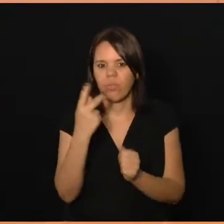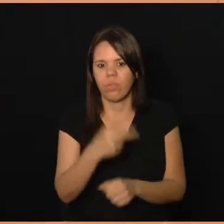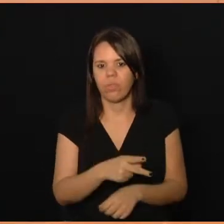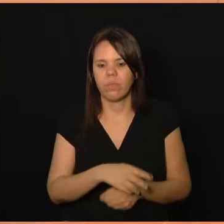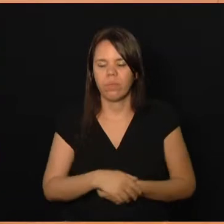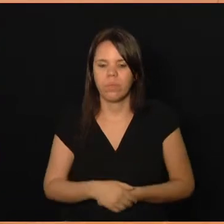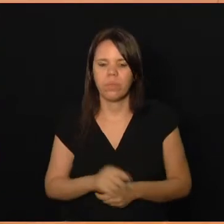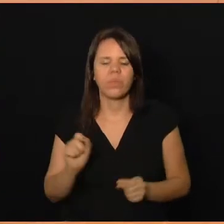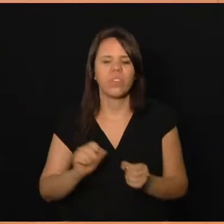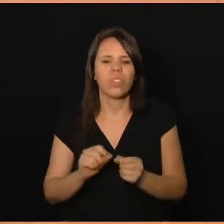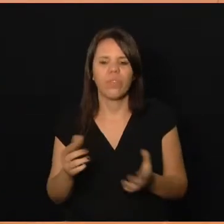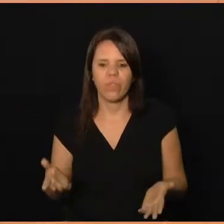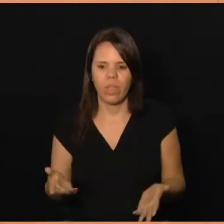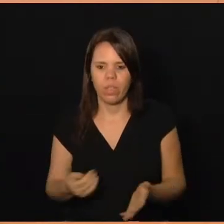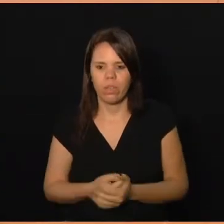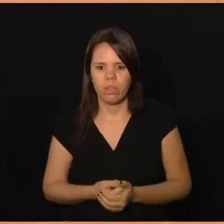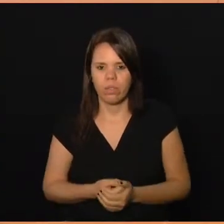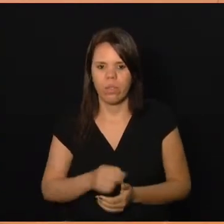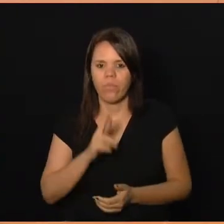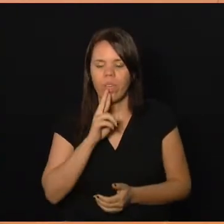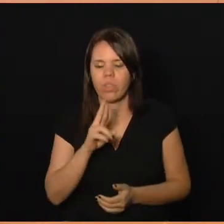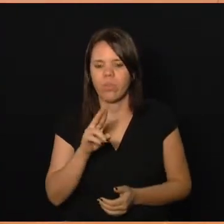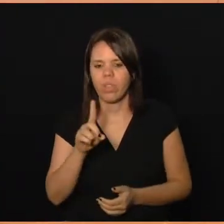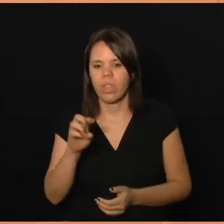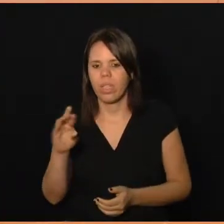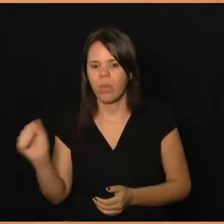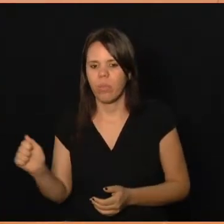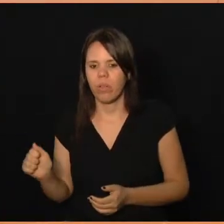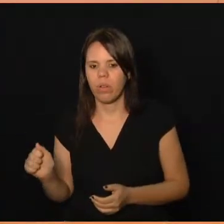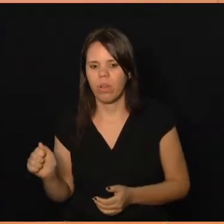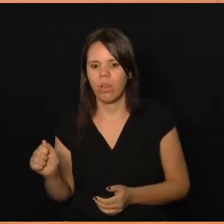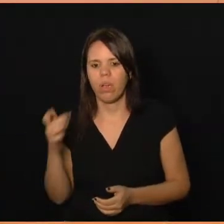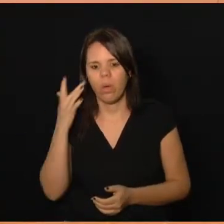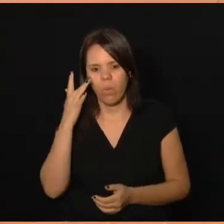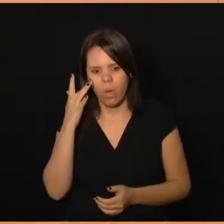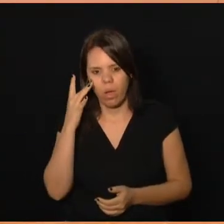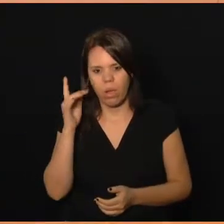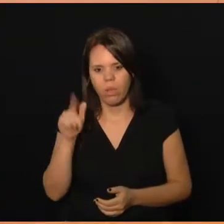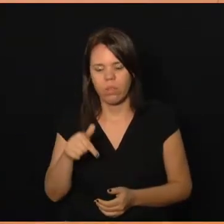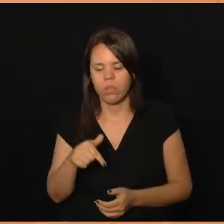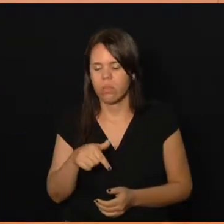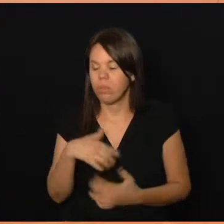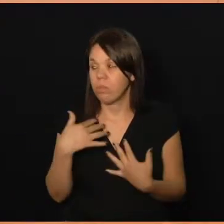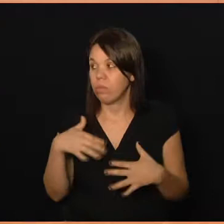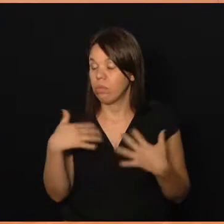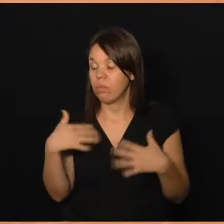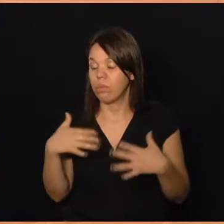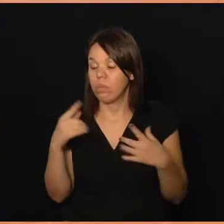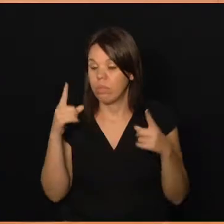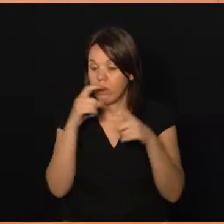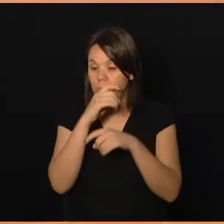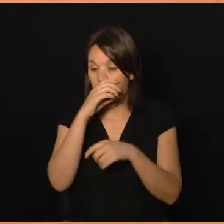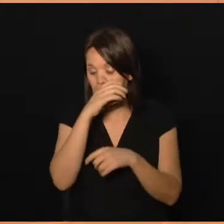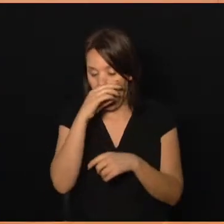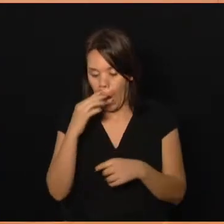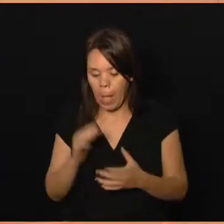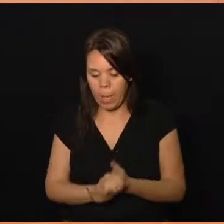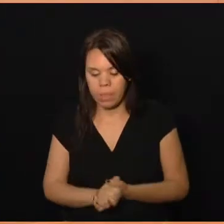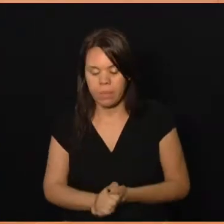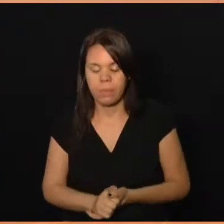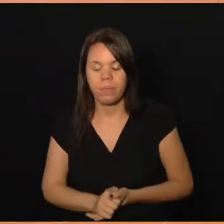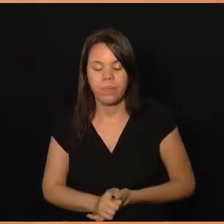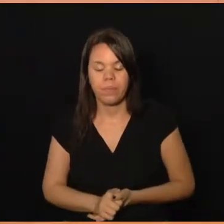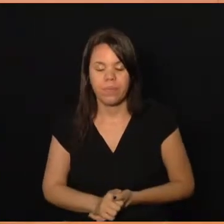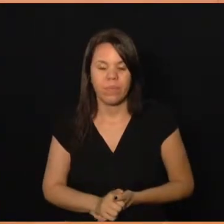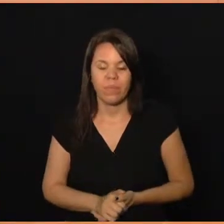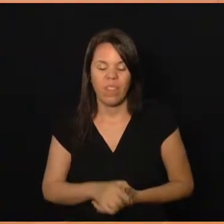faço? E a Débora vai responder. Mas eu acho isso daí, nossa senhora, acho que é o mais difícil. Porque